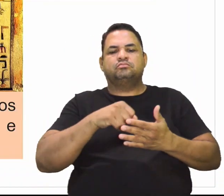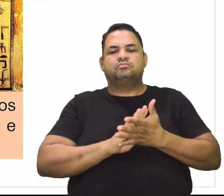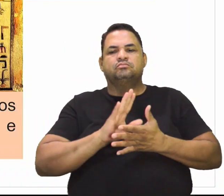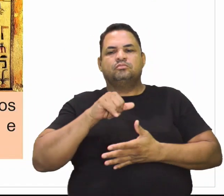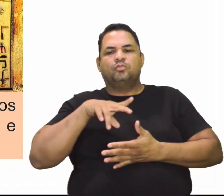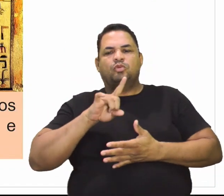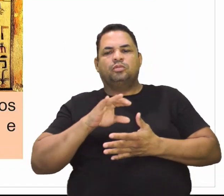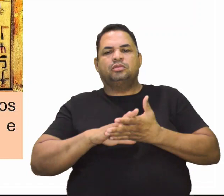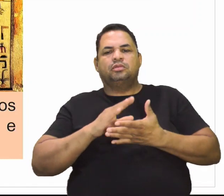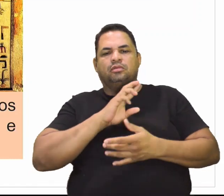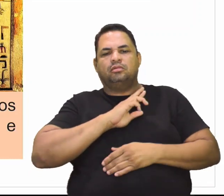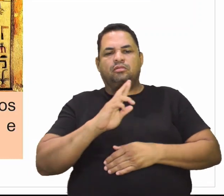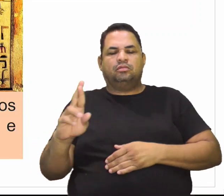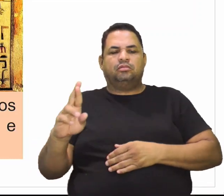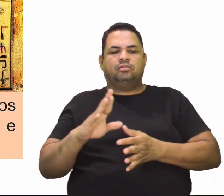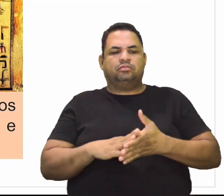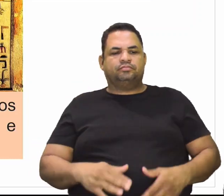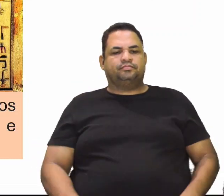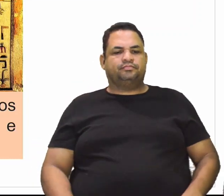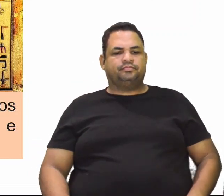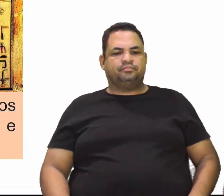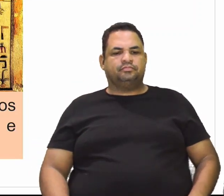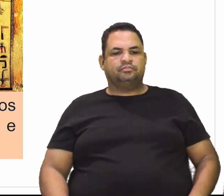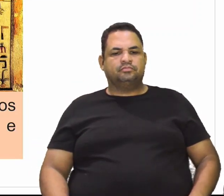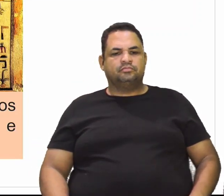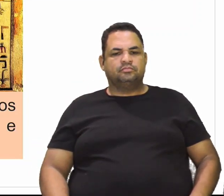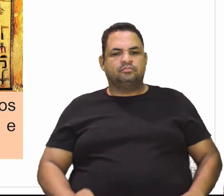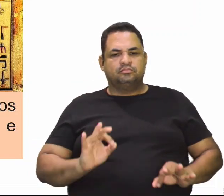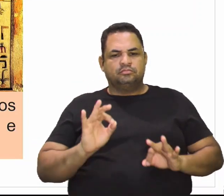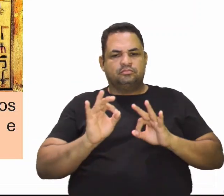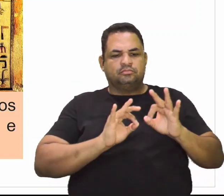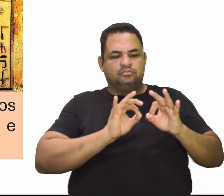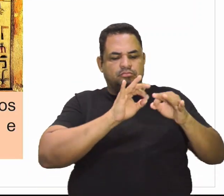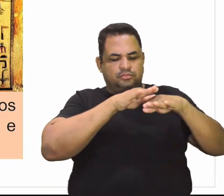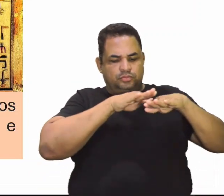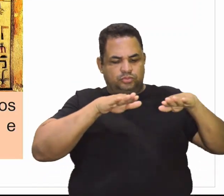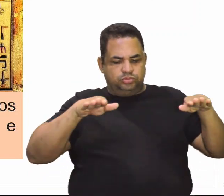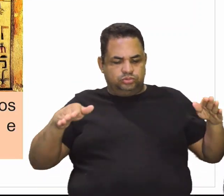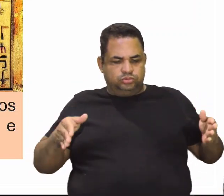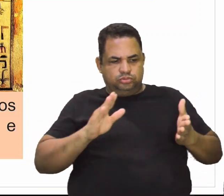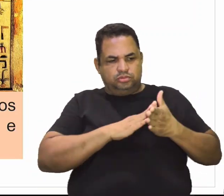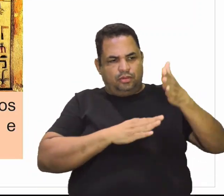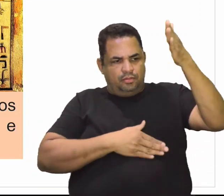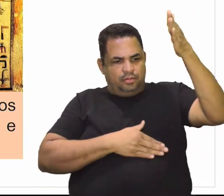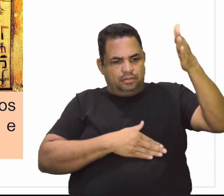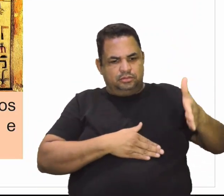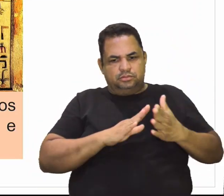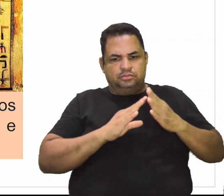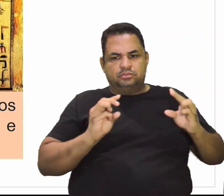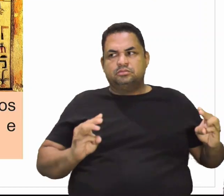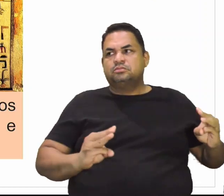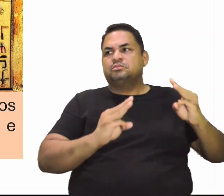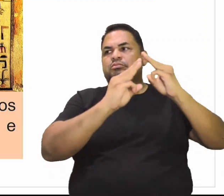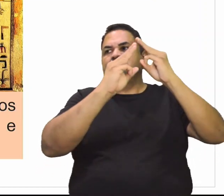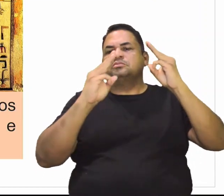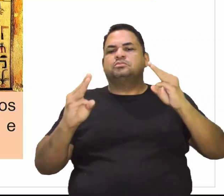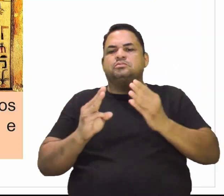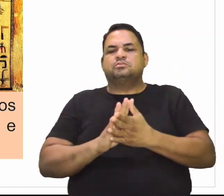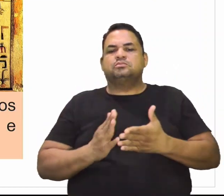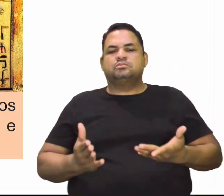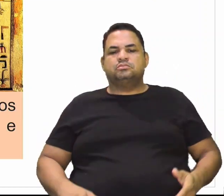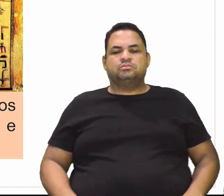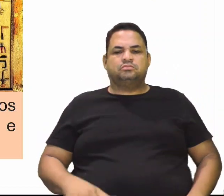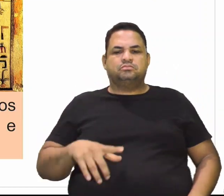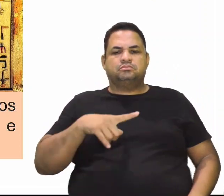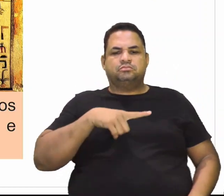e religioso. Enfeitava túmulos, lápides e paredes dos palácios, essa escrita. Apenas sacerdotes,